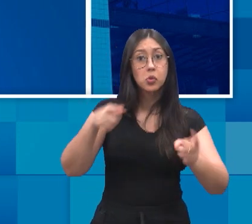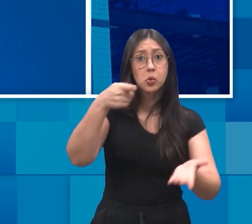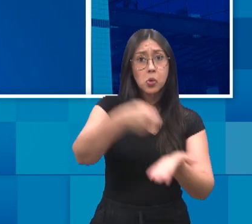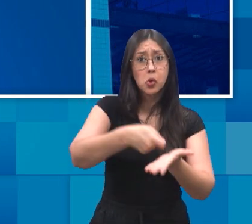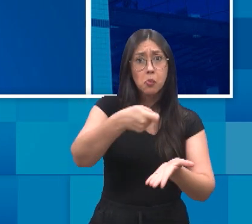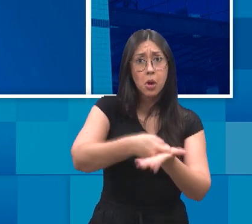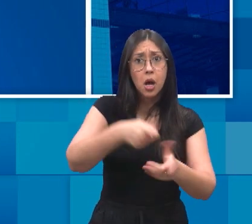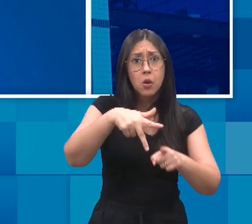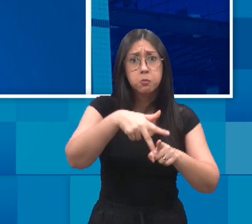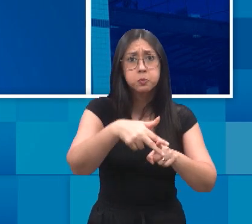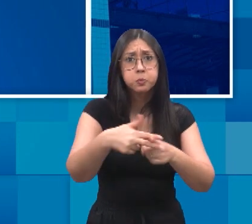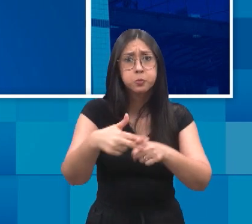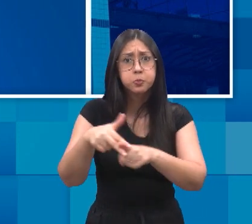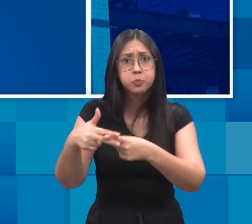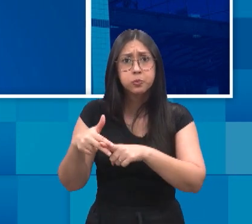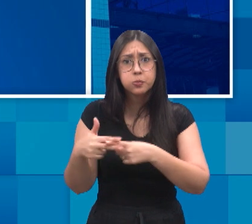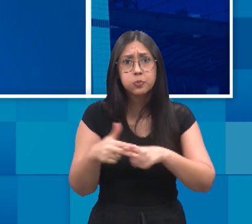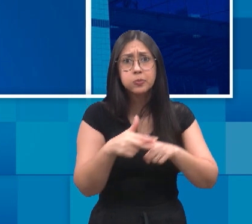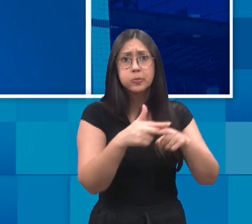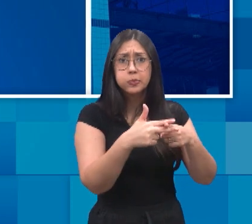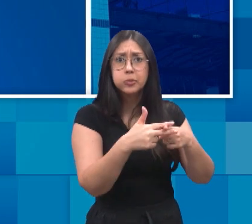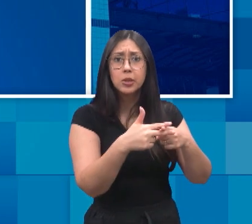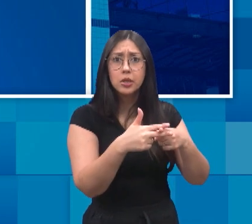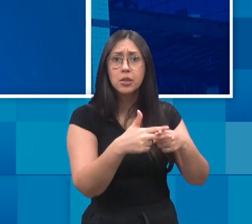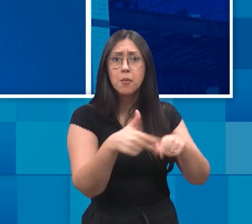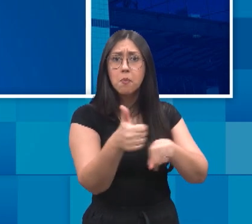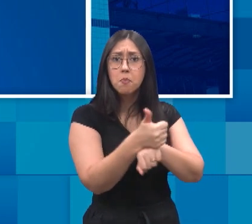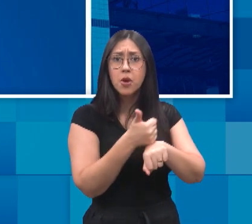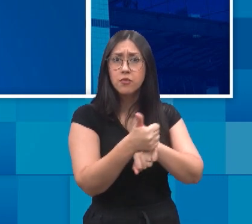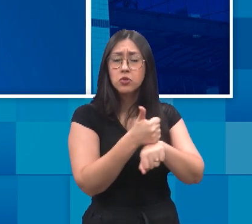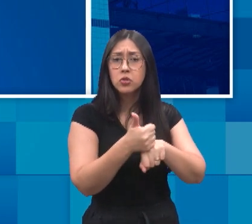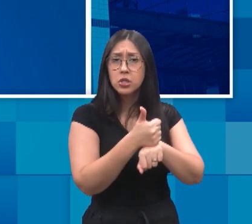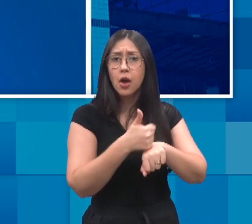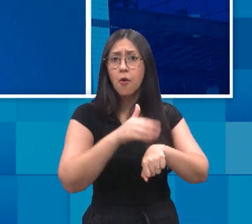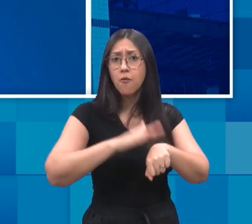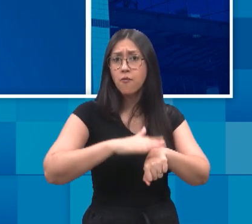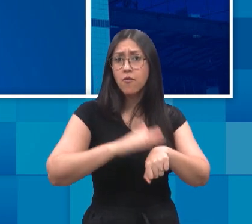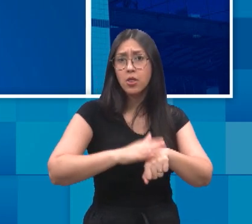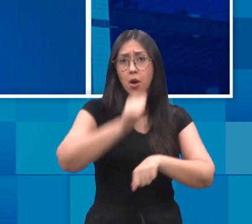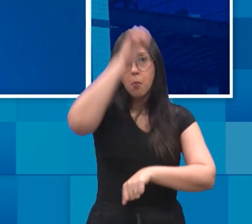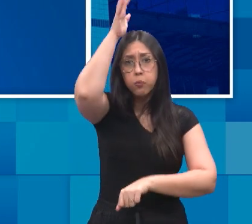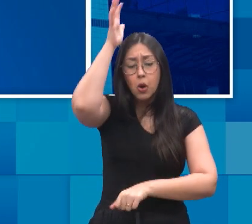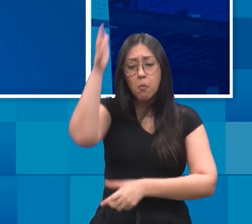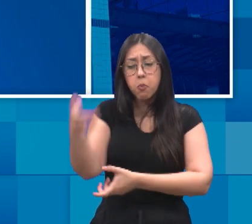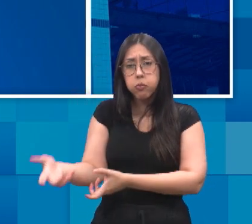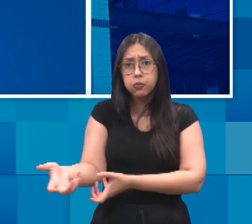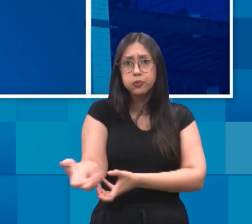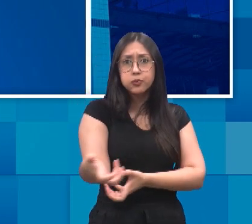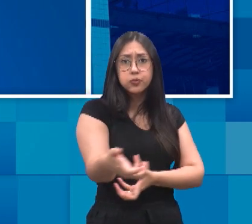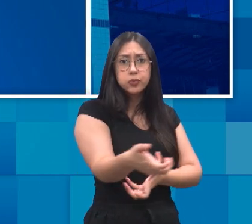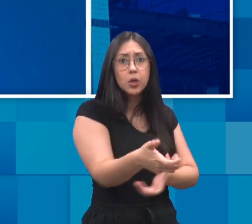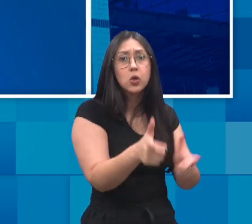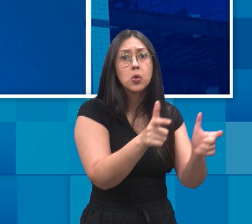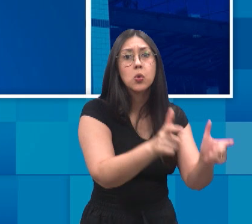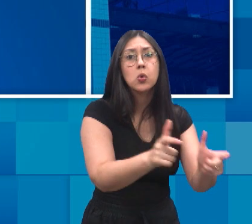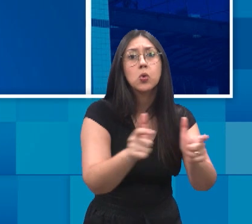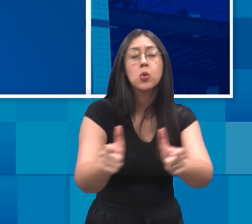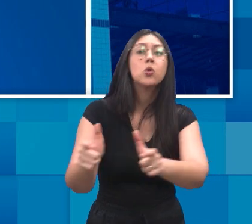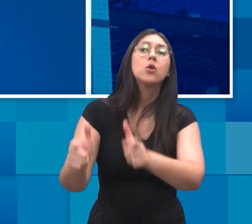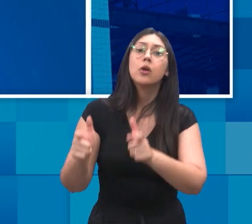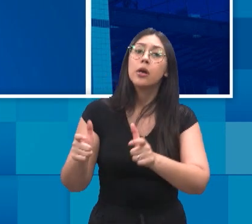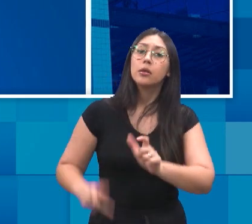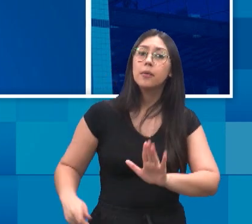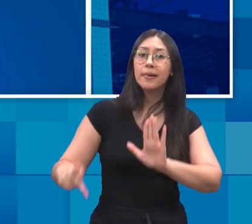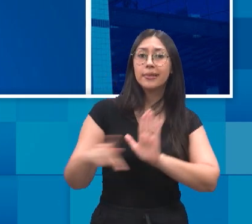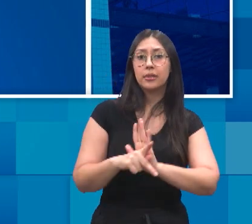de manutenção de brigada profissional composta por bombeiros civis em estabelecimentos públicos no município de